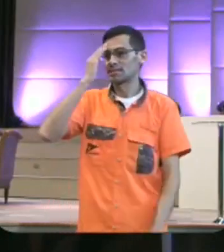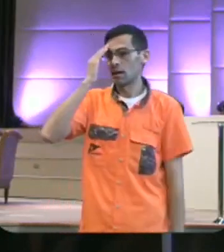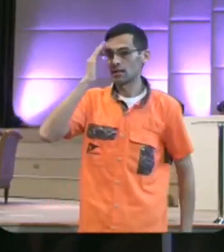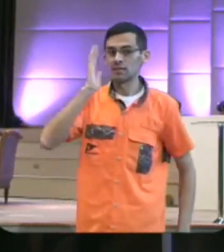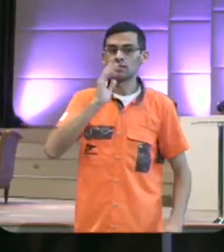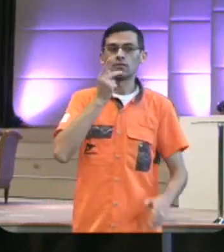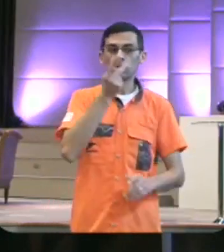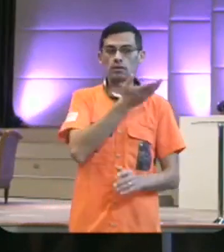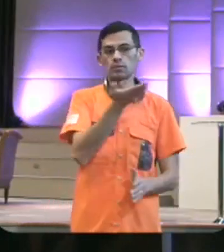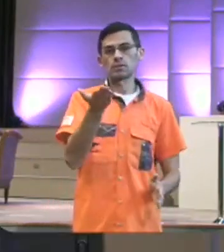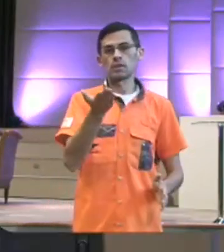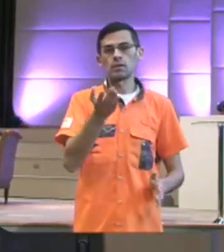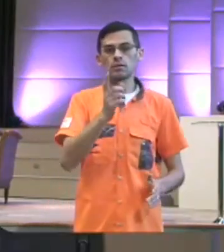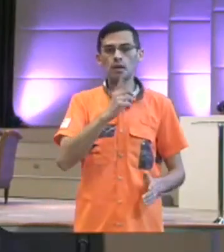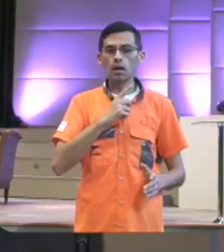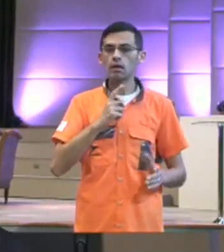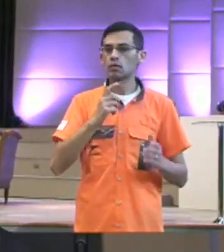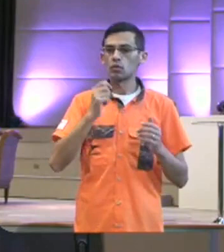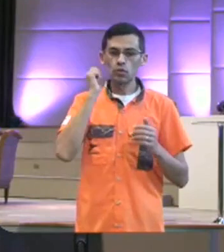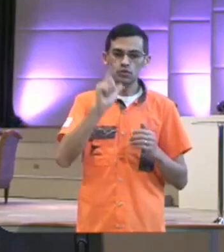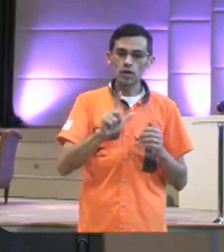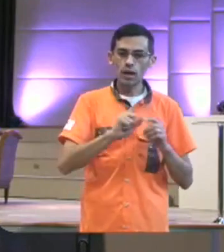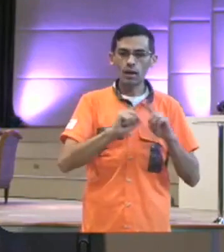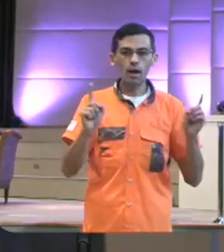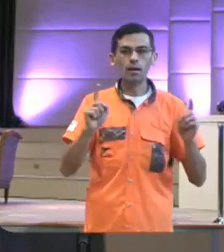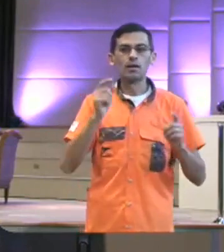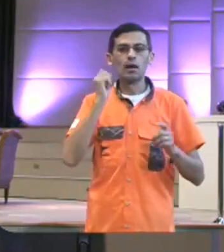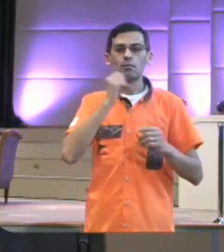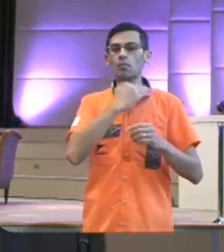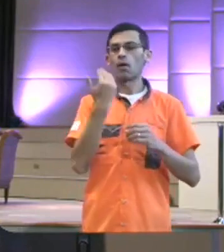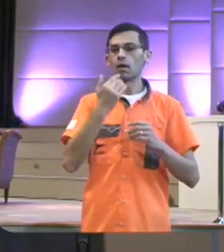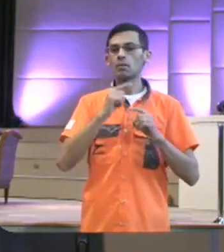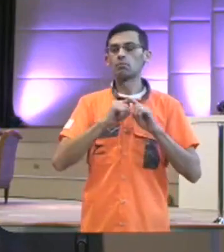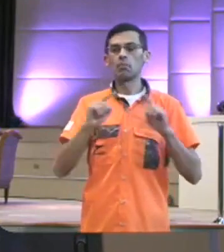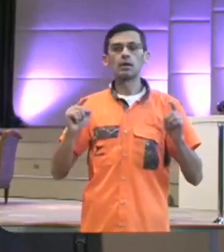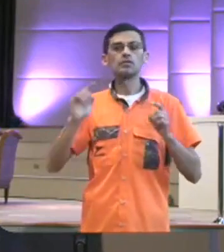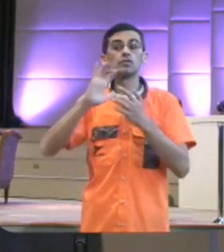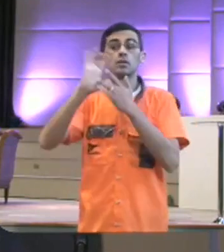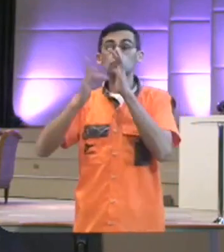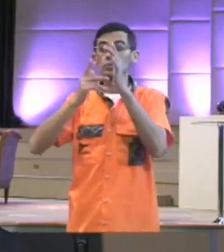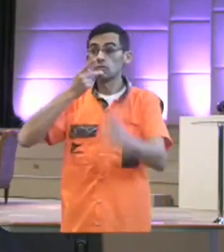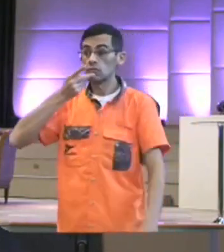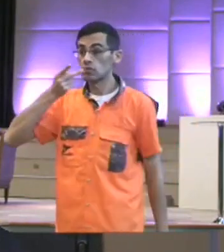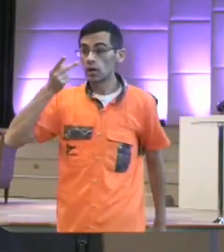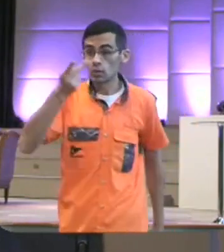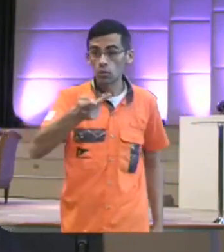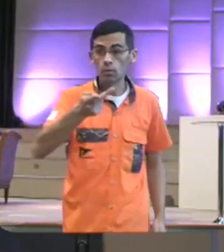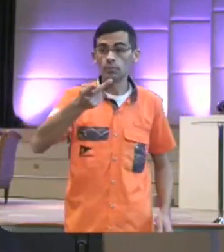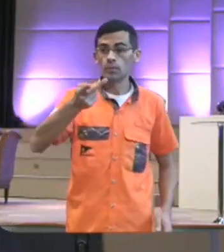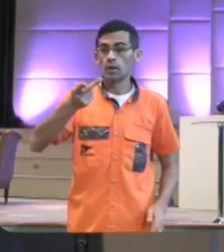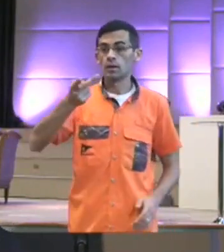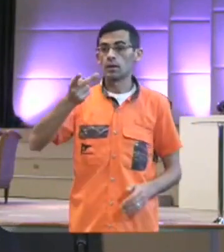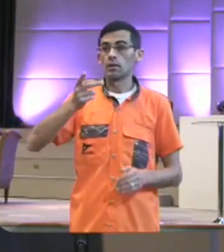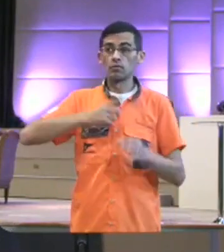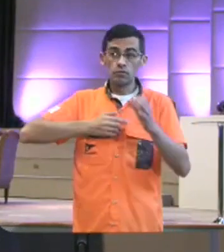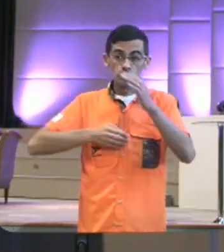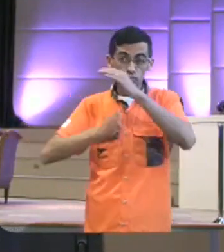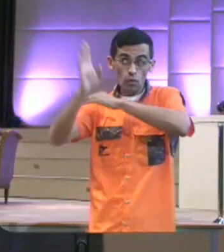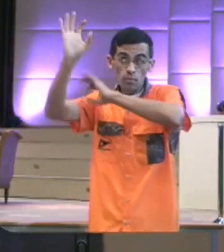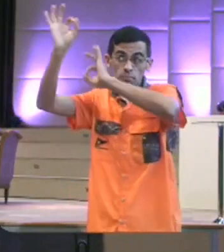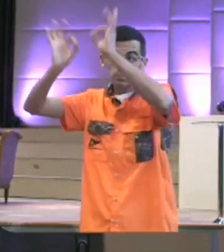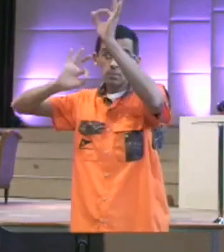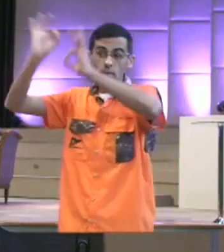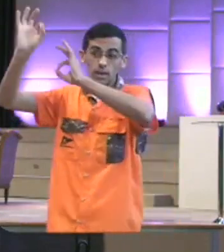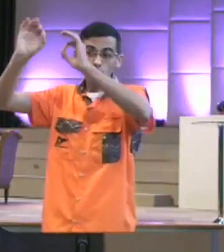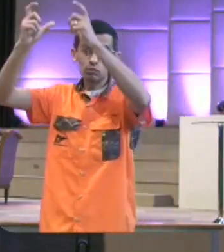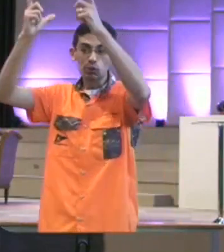para você: olha, tem solução para tudo, menos para a morte. Porque Jesus está dizendo assim: eu fui preparar um